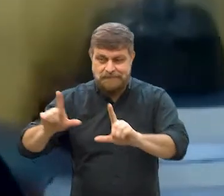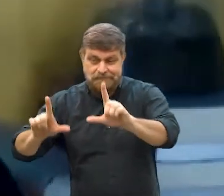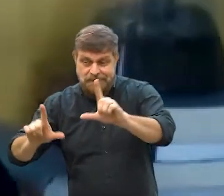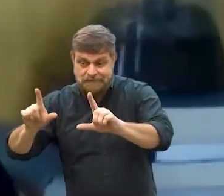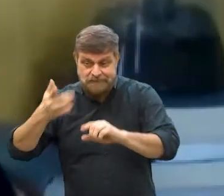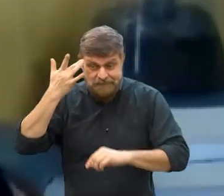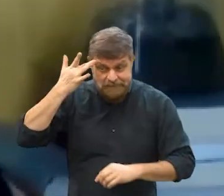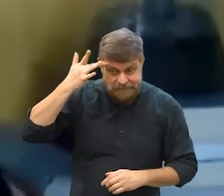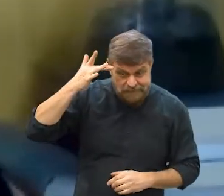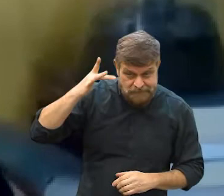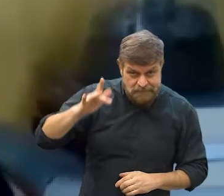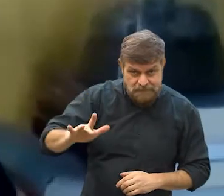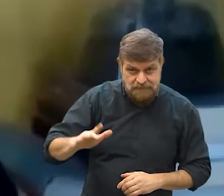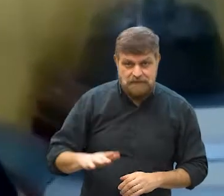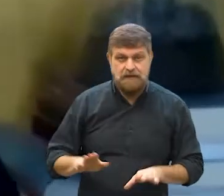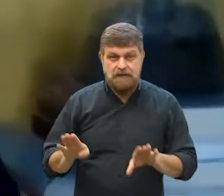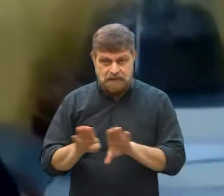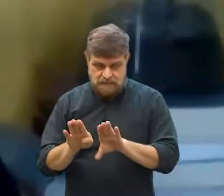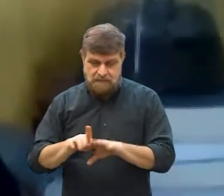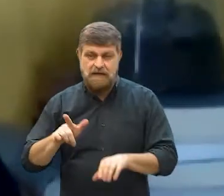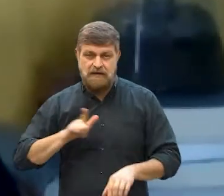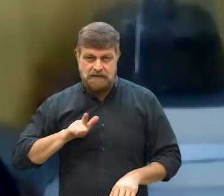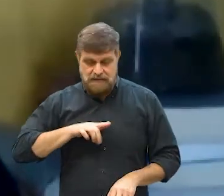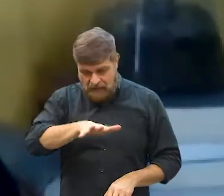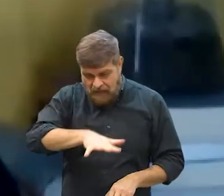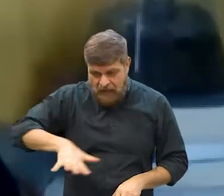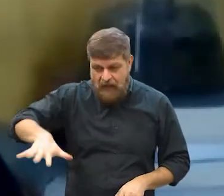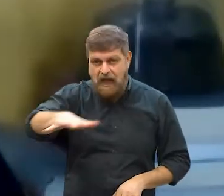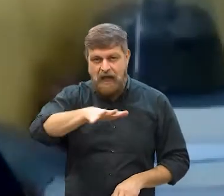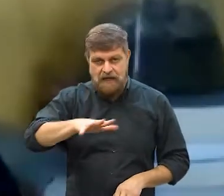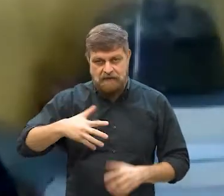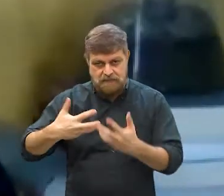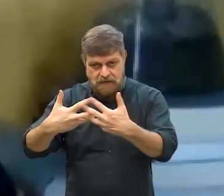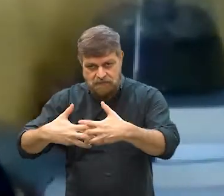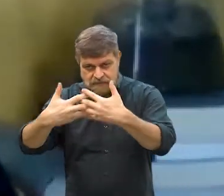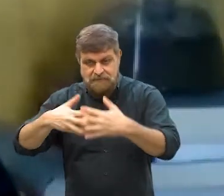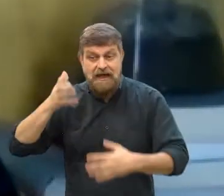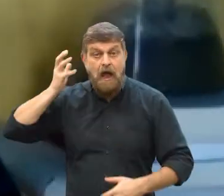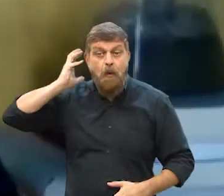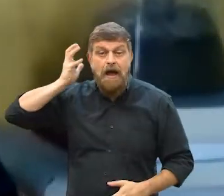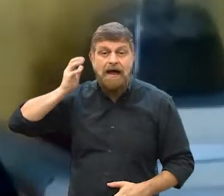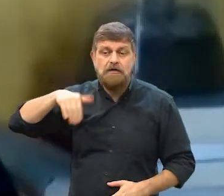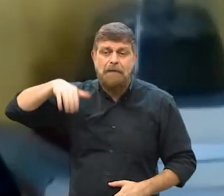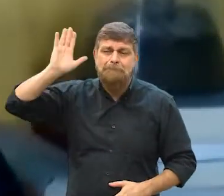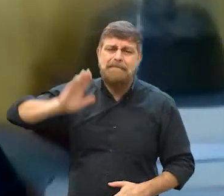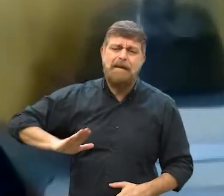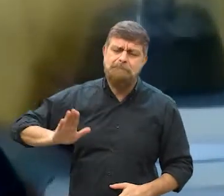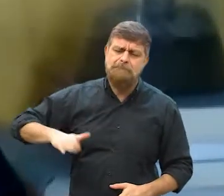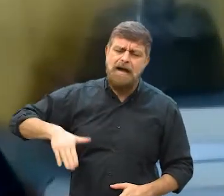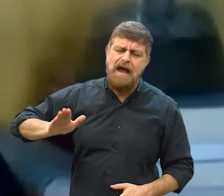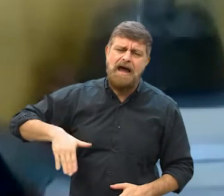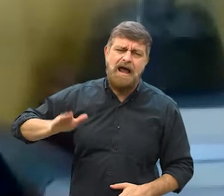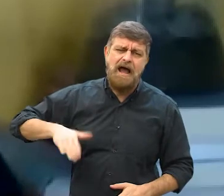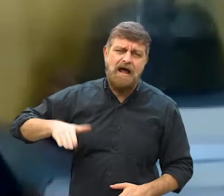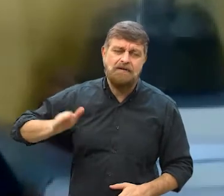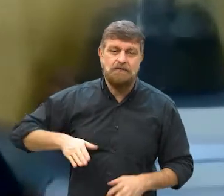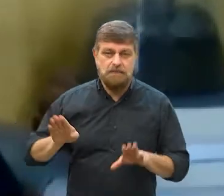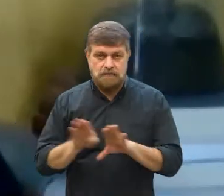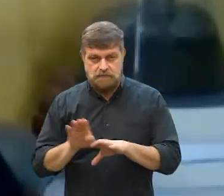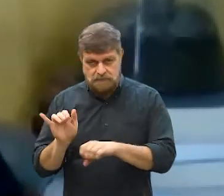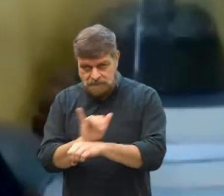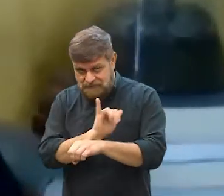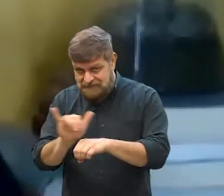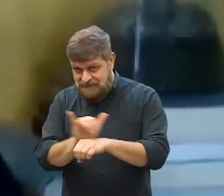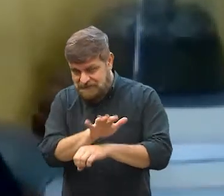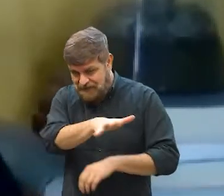sei se tanto uma mesmo assim Acho que tem também mas para o rádio mais ainda porque ele é um produto mais barato que ser produzido então ele tem aí uma